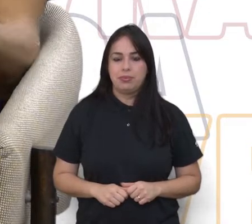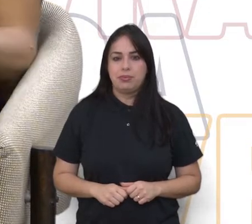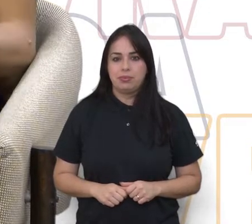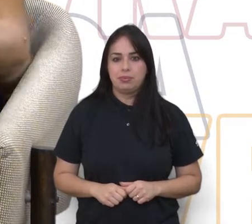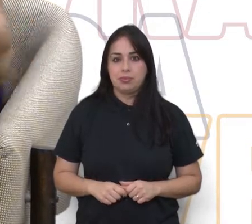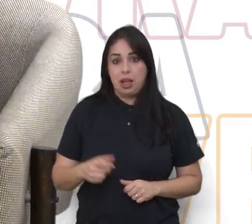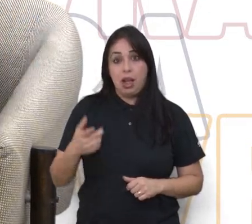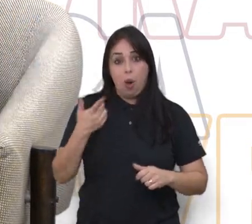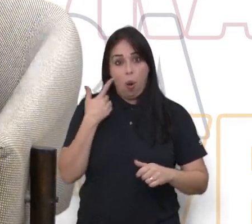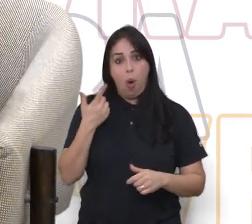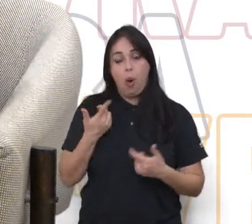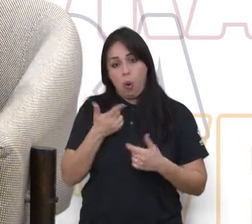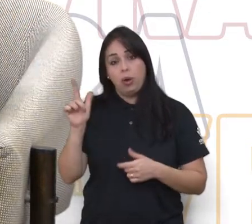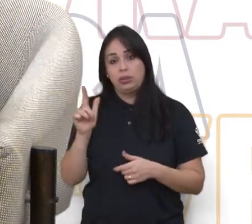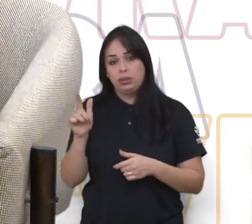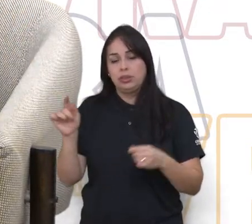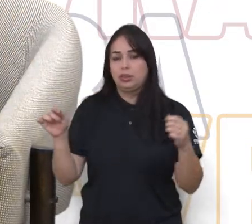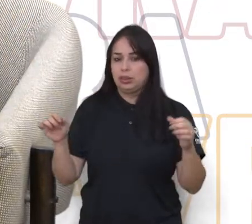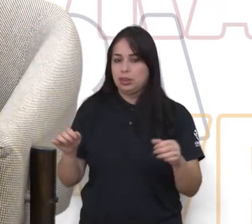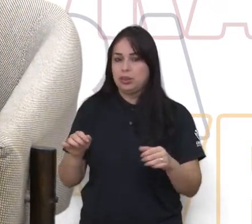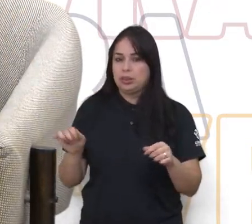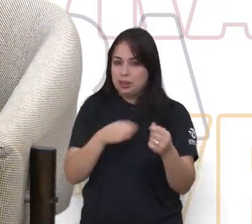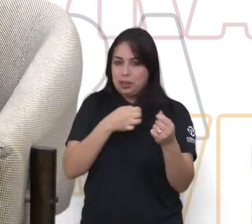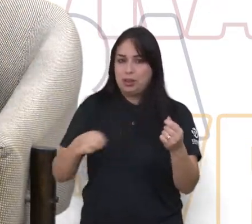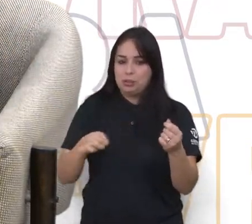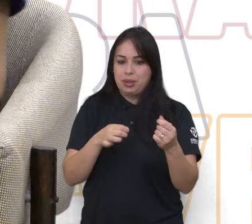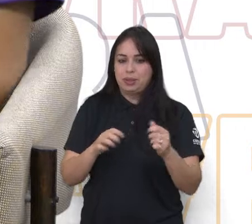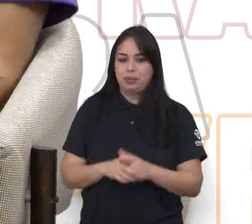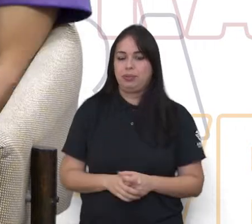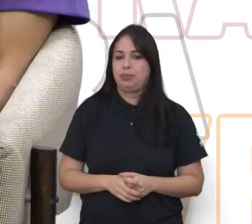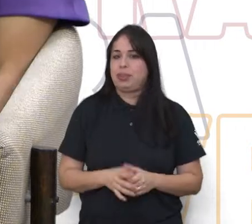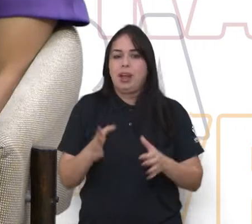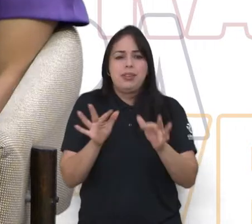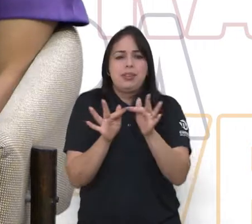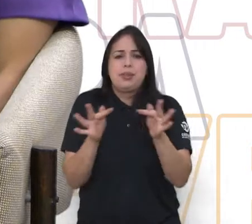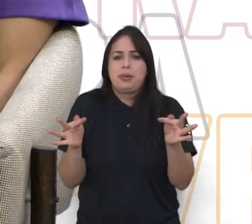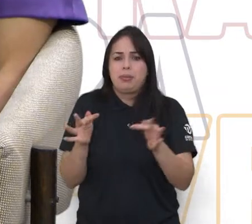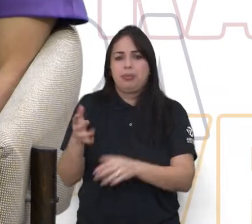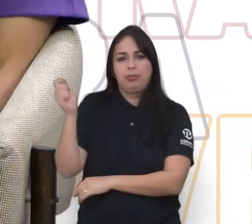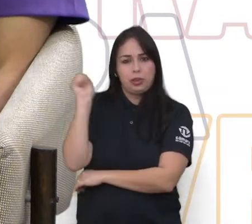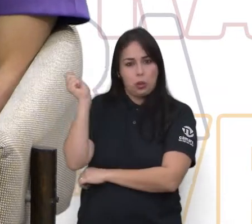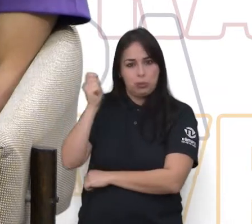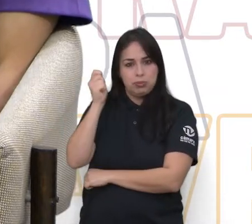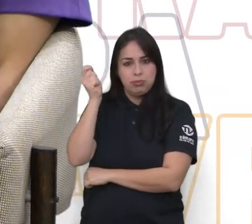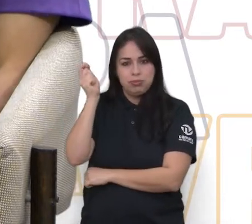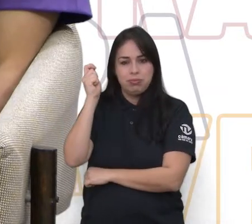Quer ver um outro instrumento bem simples? A maraca. Olha a maraca.